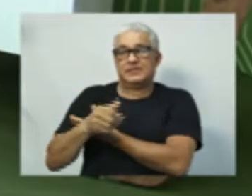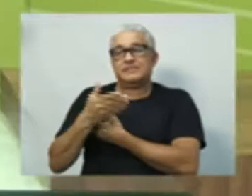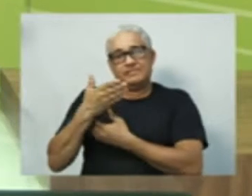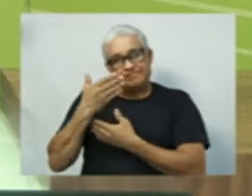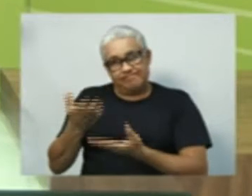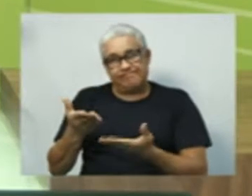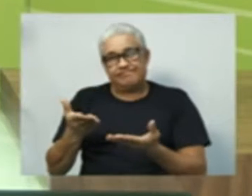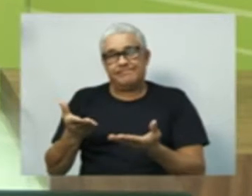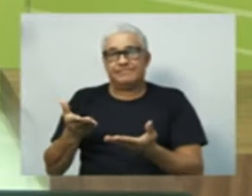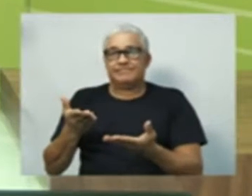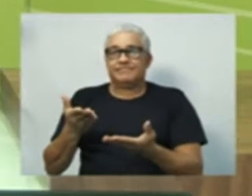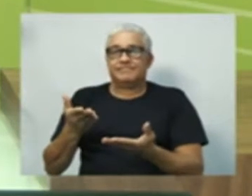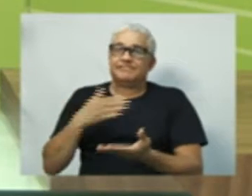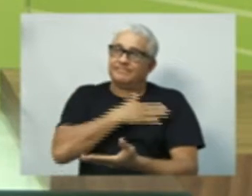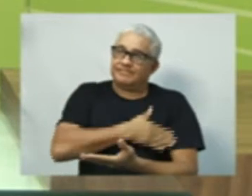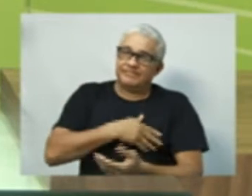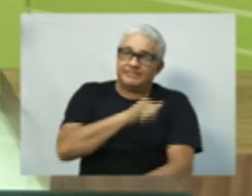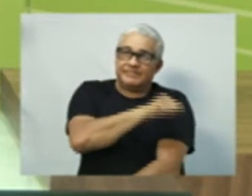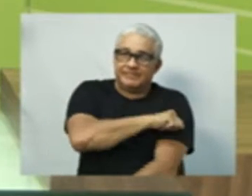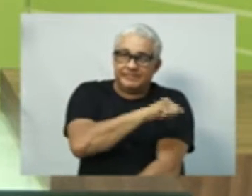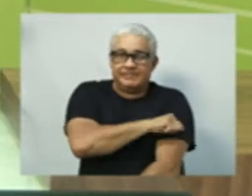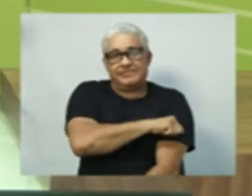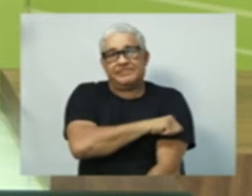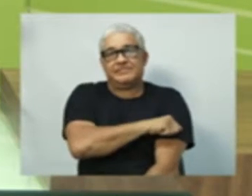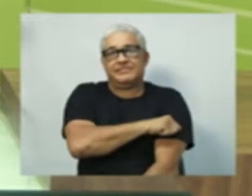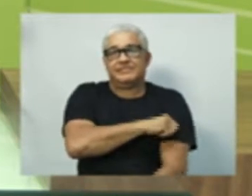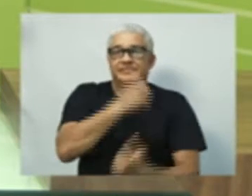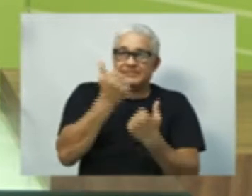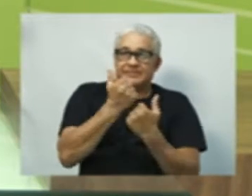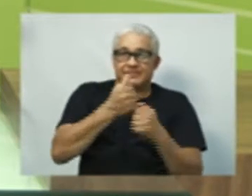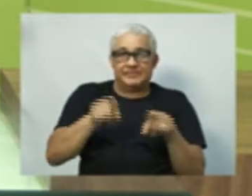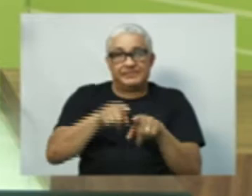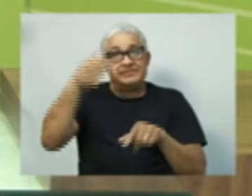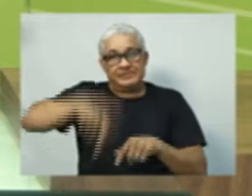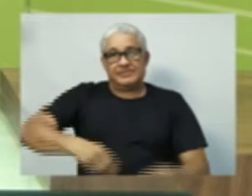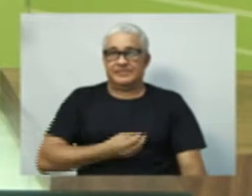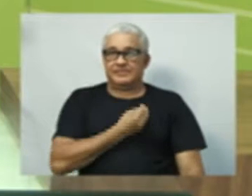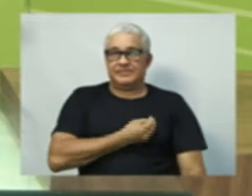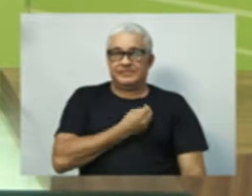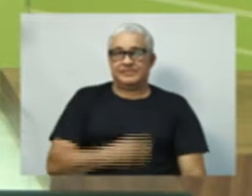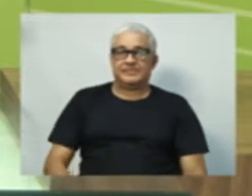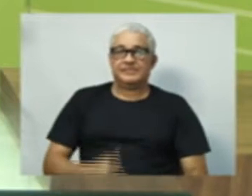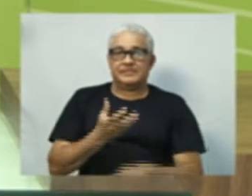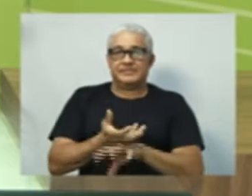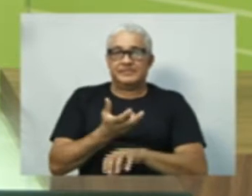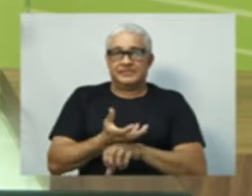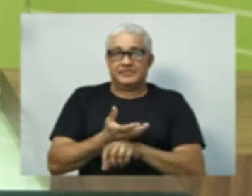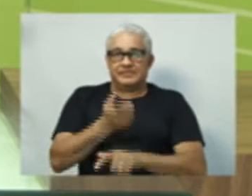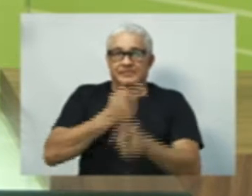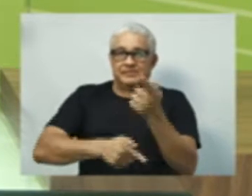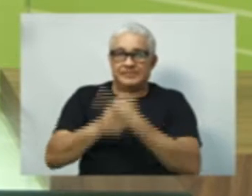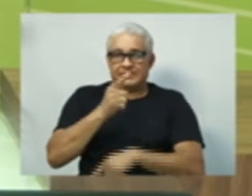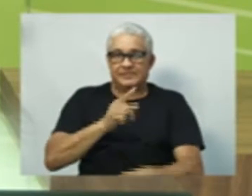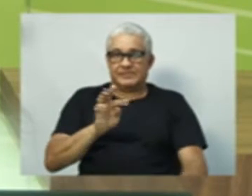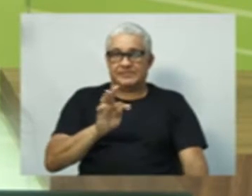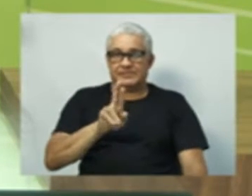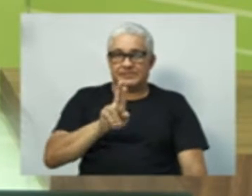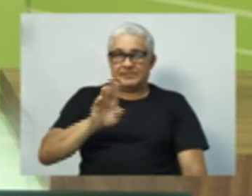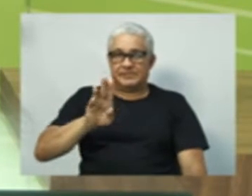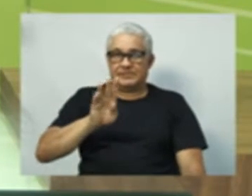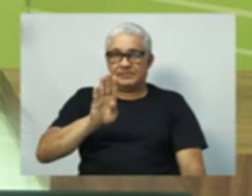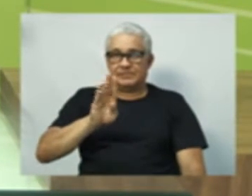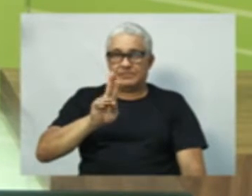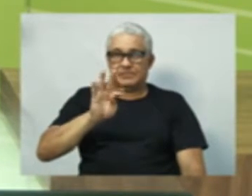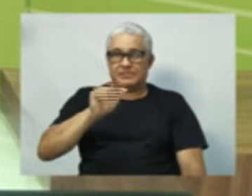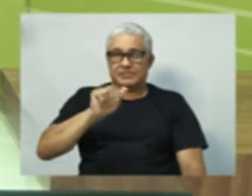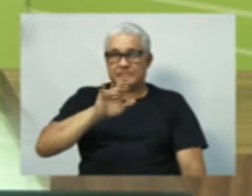Olá, queridos alunos, queridos tutores, estou aqui novamente com mais uma disciplina de gestão tributária, auxiliando o